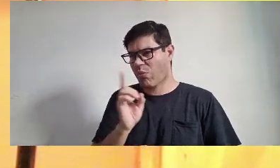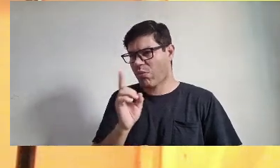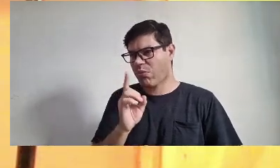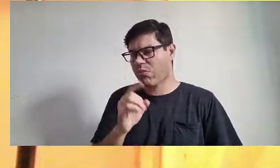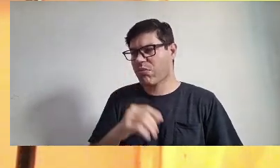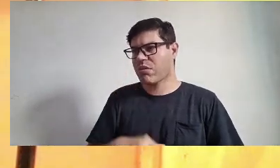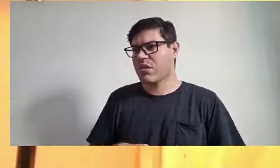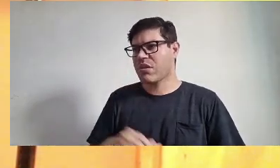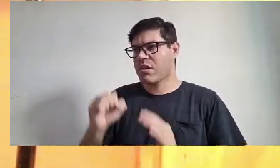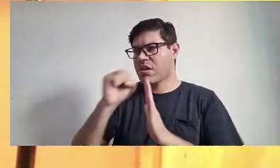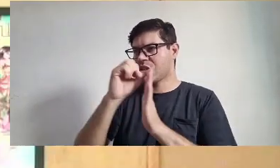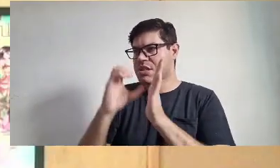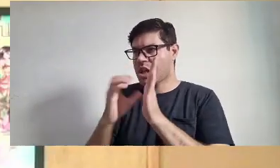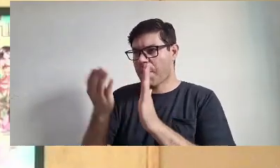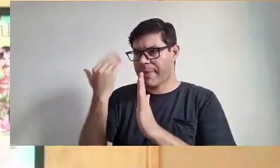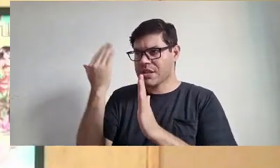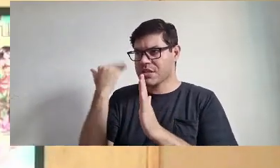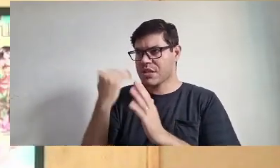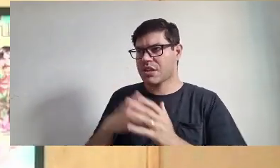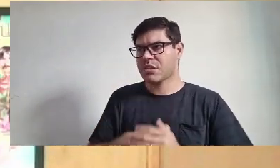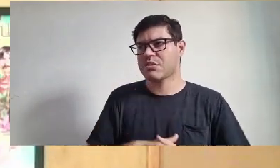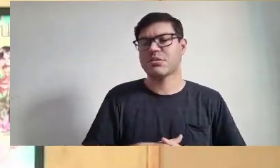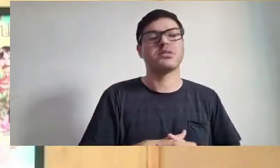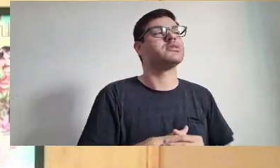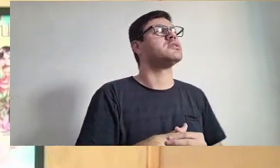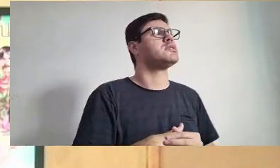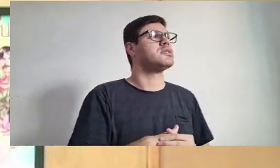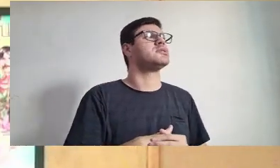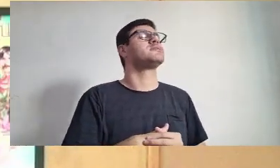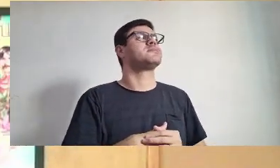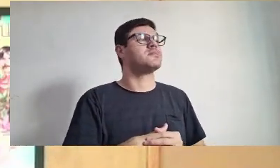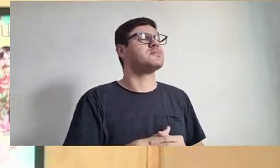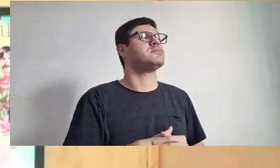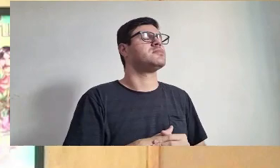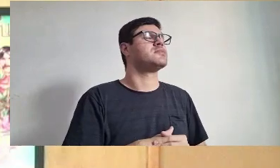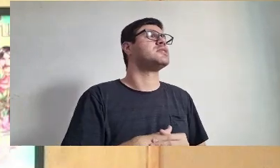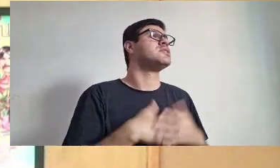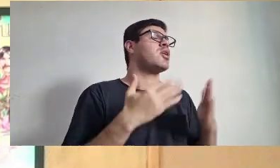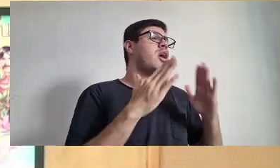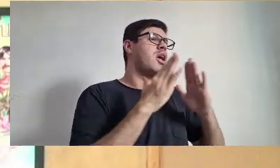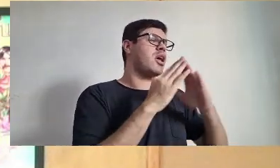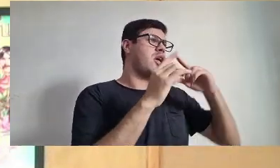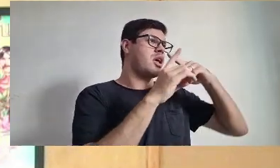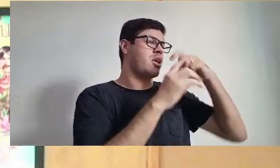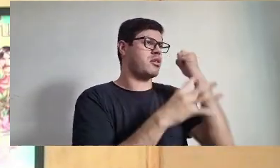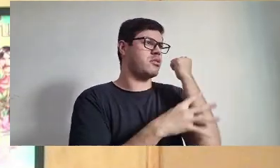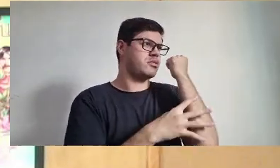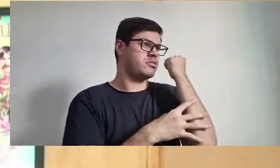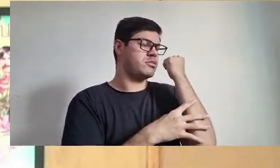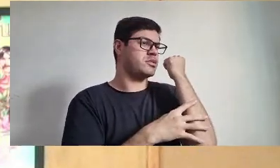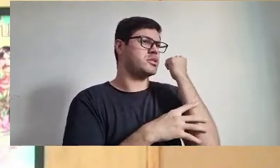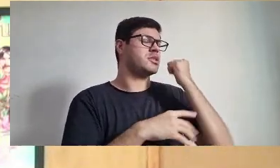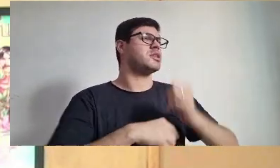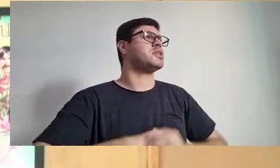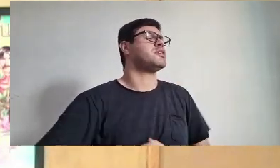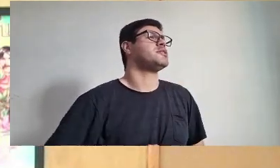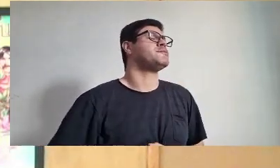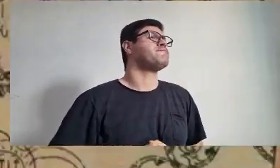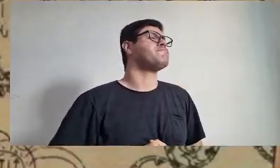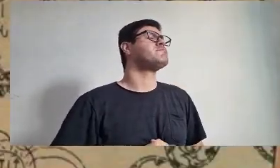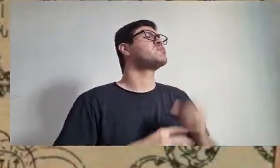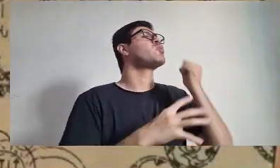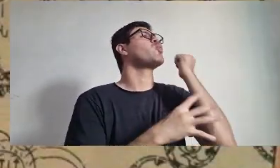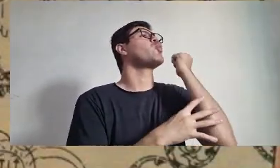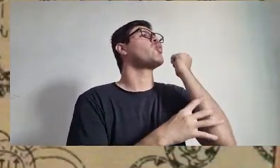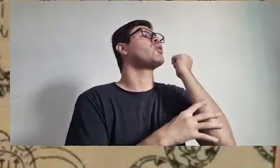passado. A denominação Igreja do Evangelho Quadrangular, mas se vê, por exemplo, quadrangular. Quantos